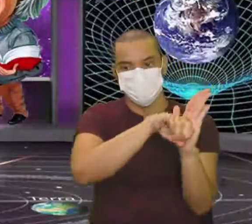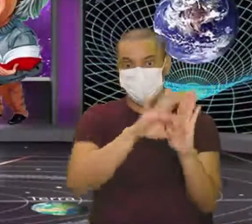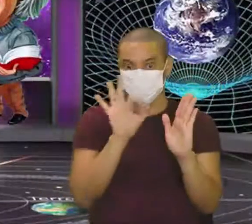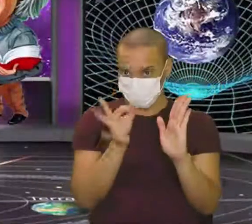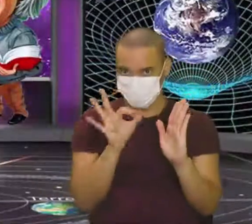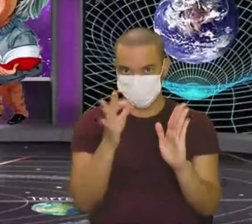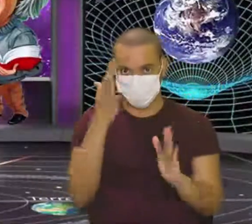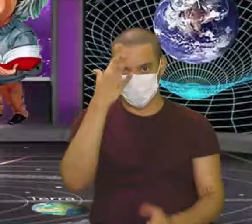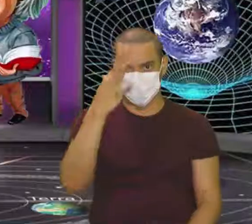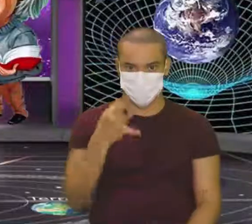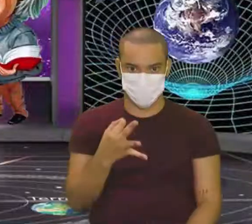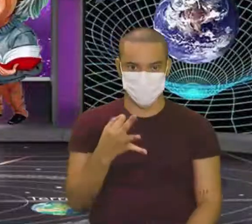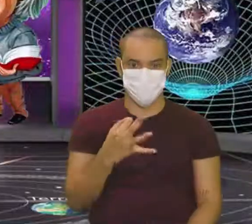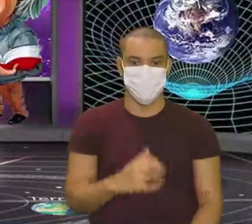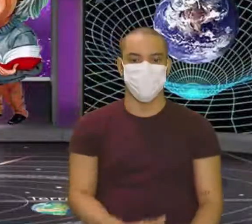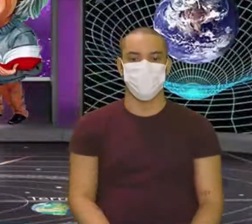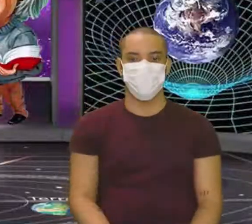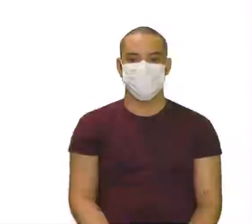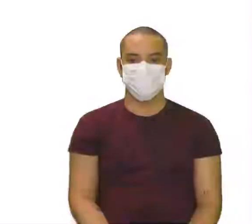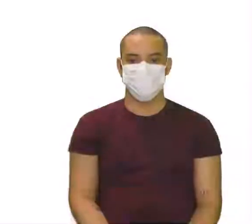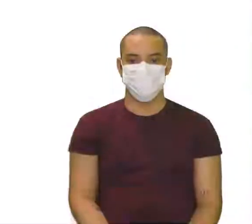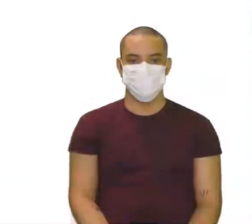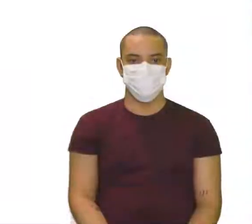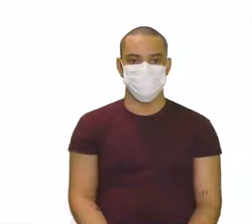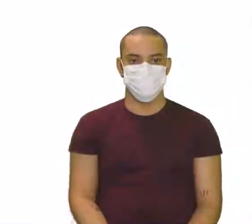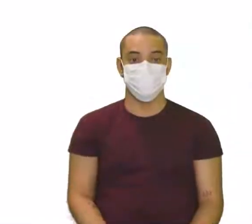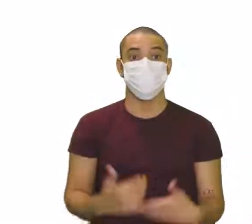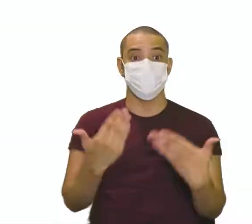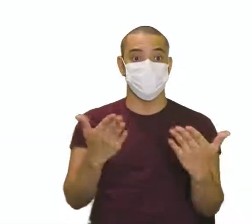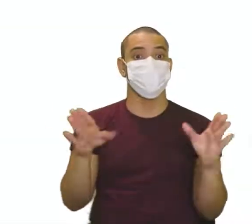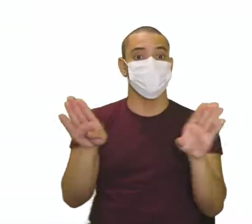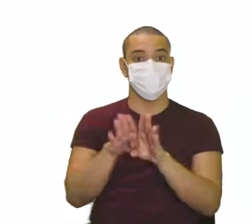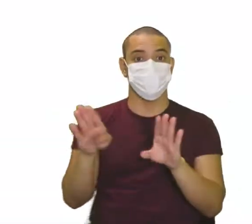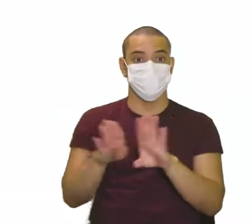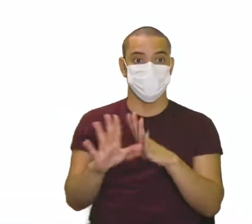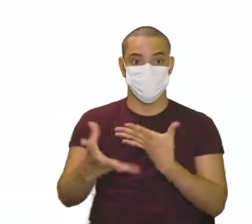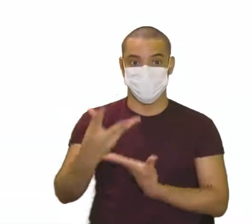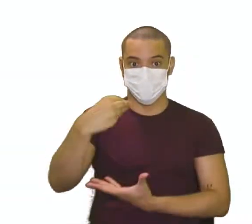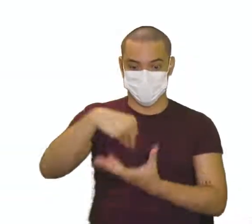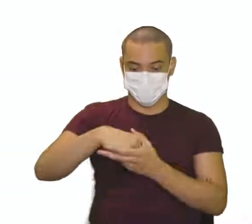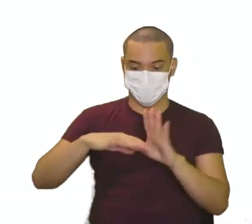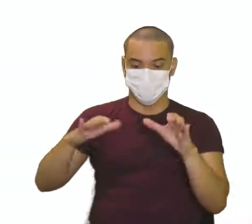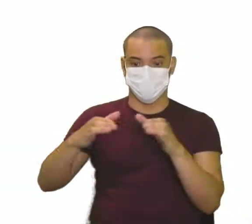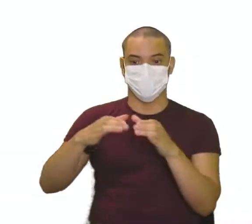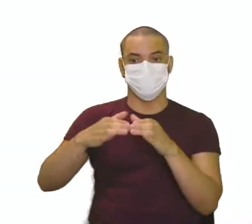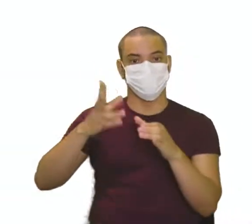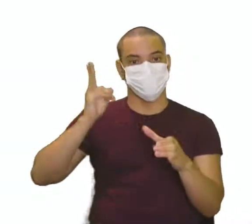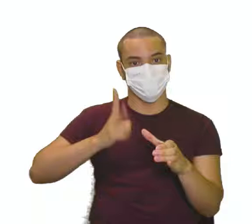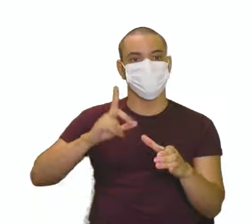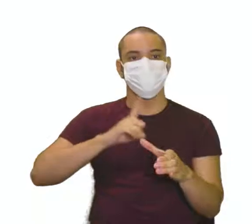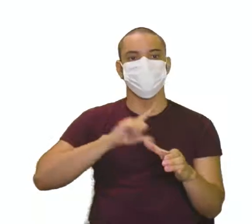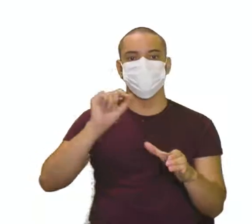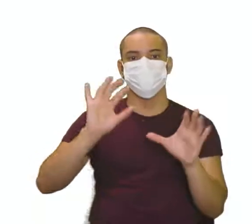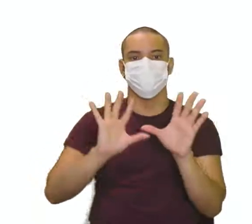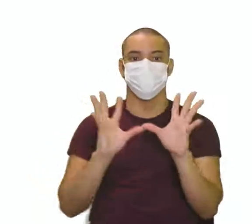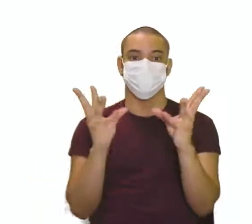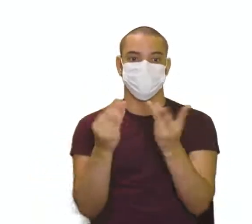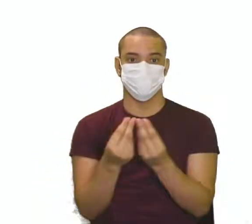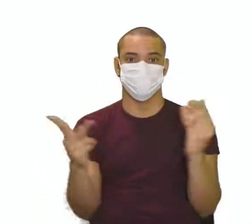ok? Entendido isso? Vamos continuar, olha só. Ainda na nossa classificação, nós temos as